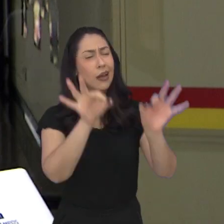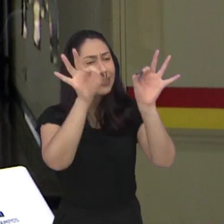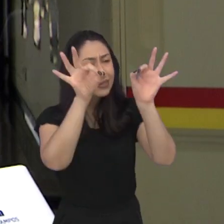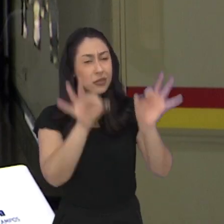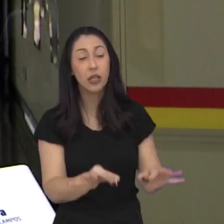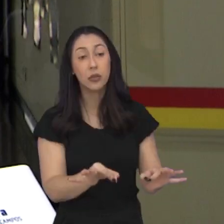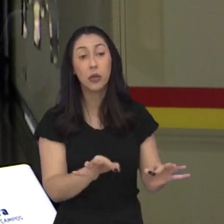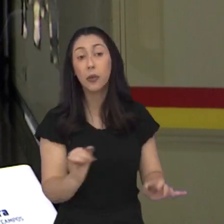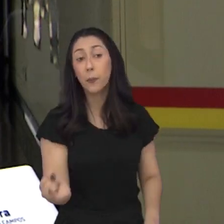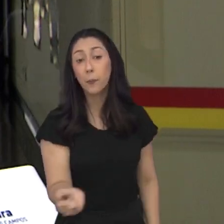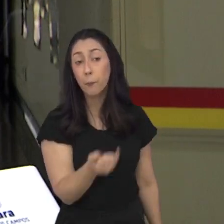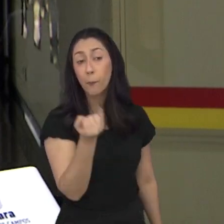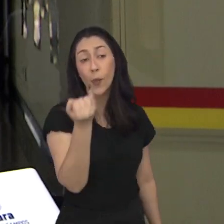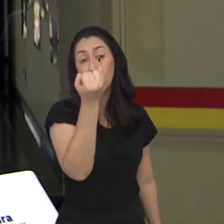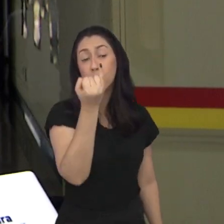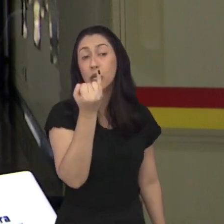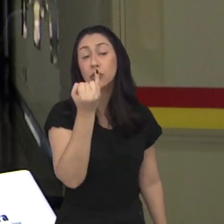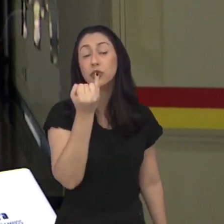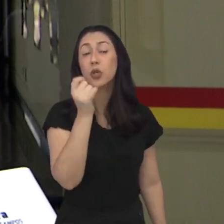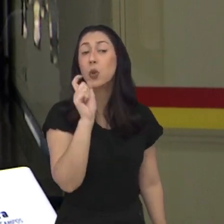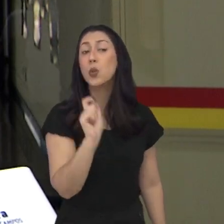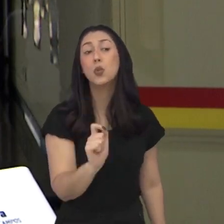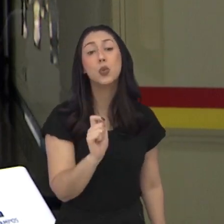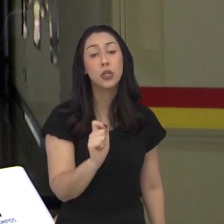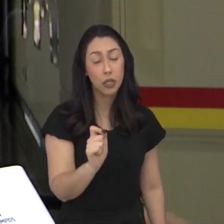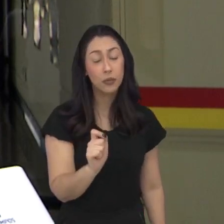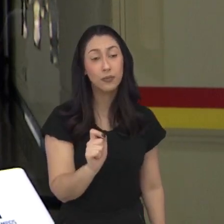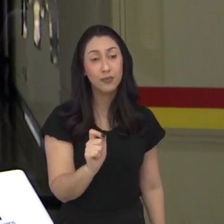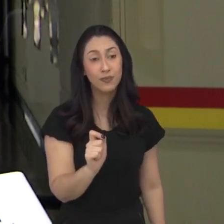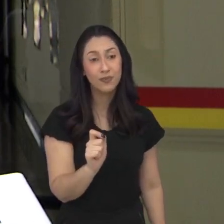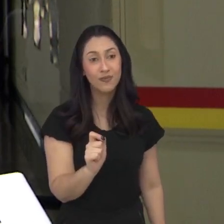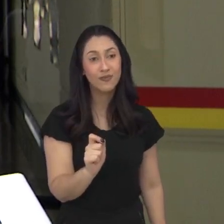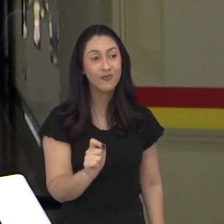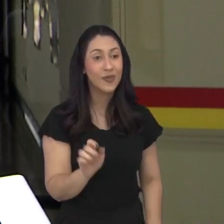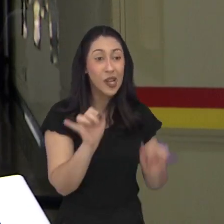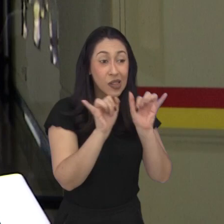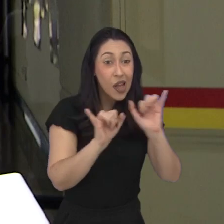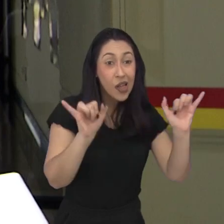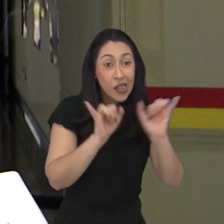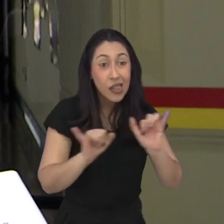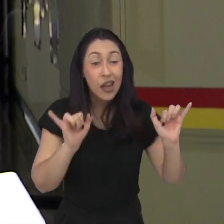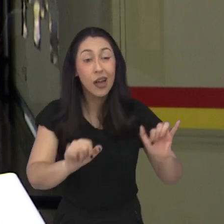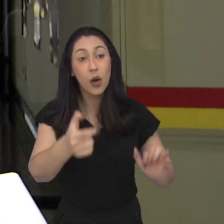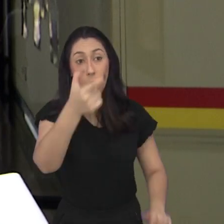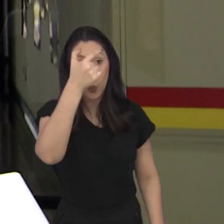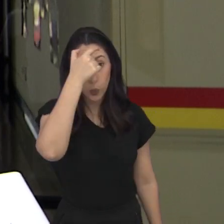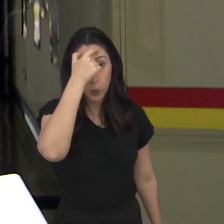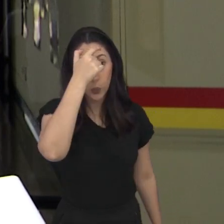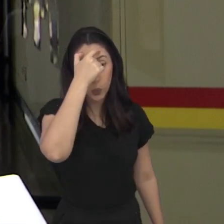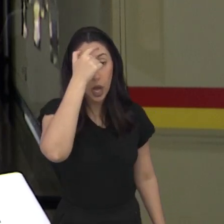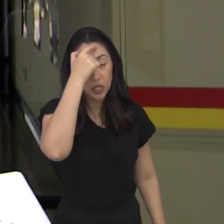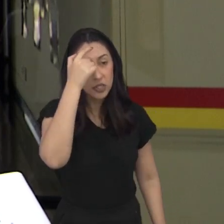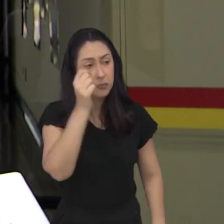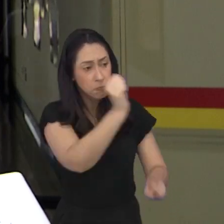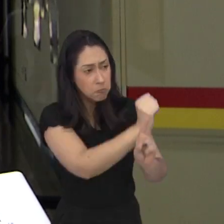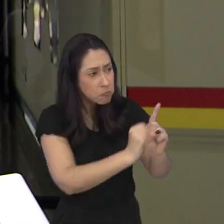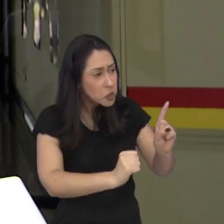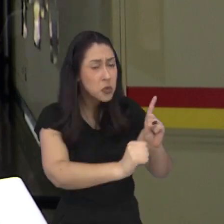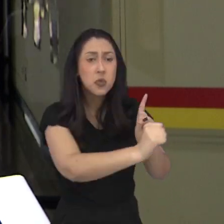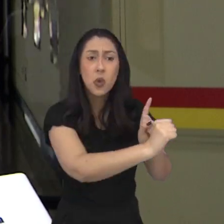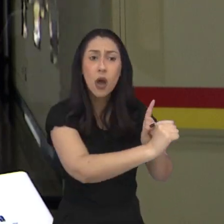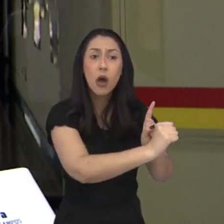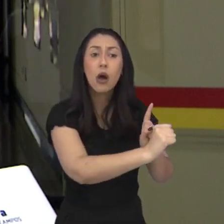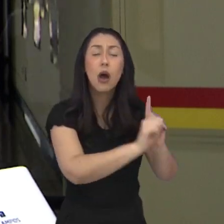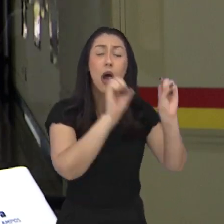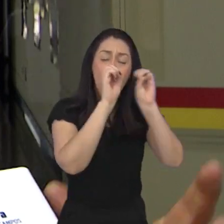certeza, uma das coisas importantes a se fazer dessas políticas é uma conscientização da sociedade, para que a